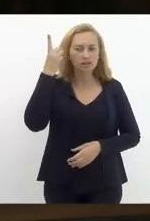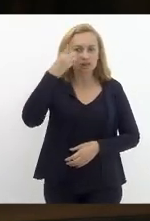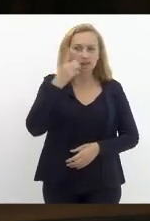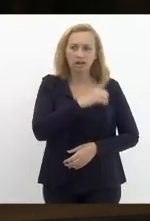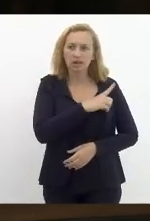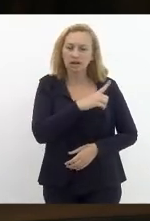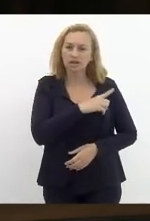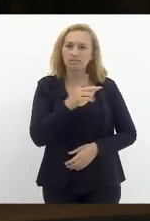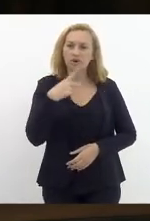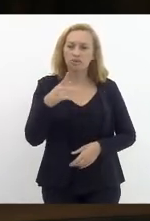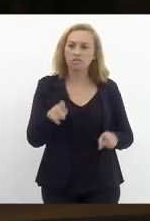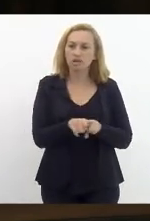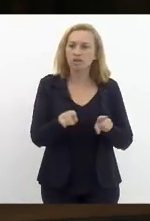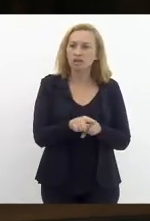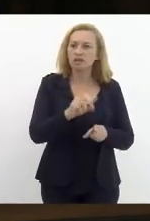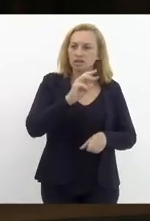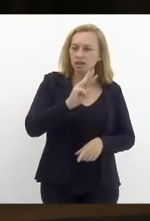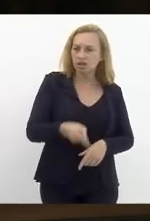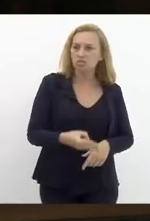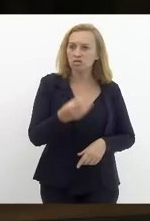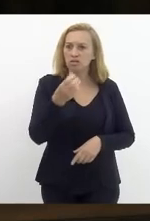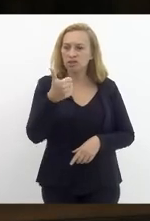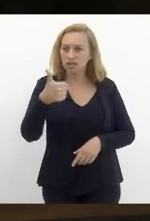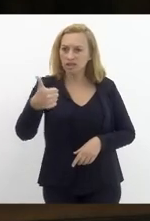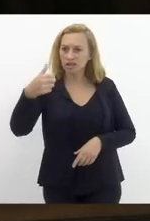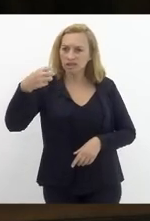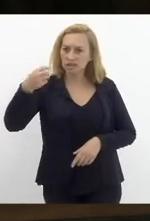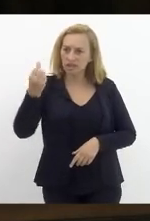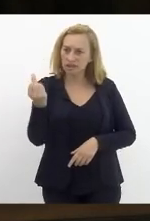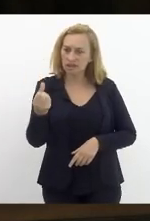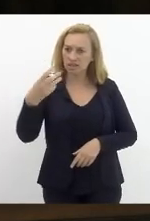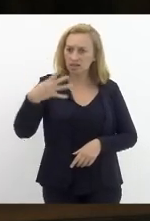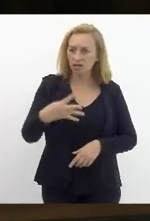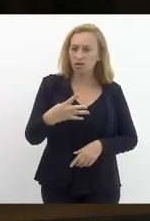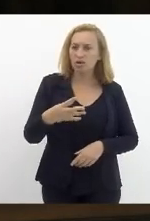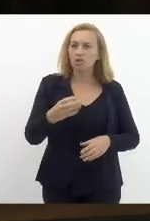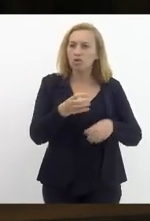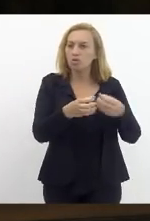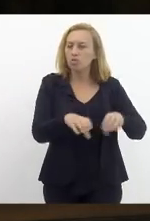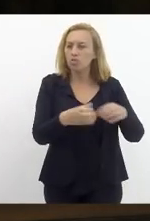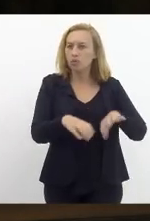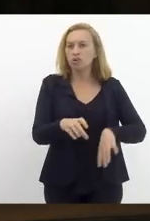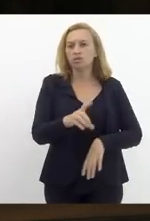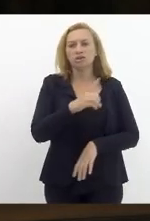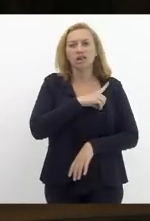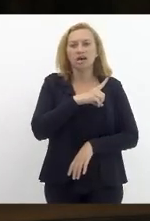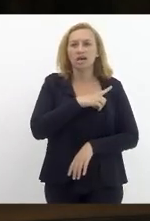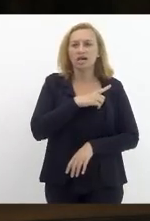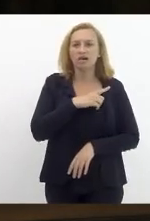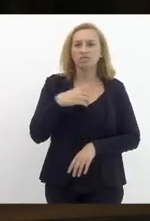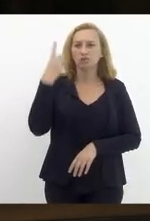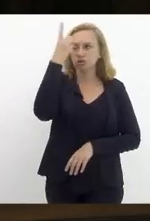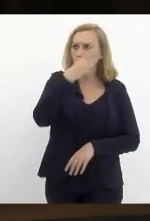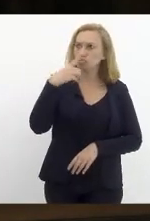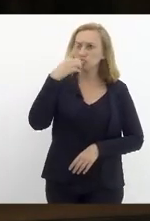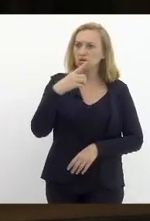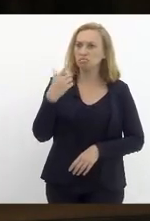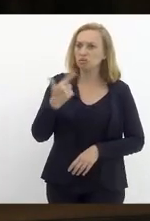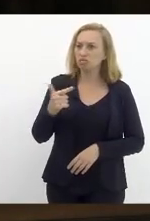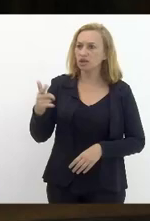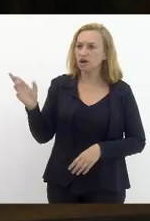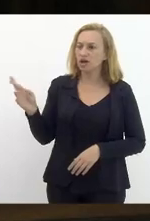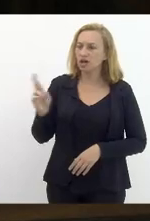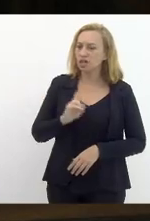também colocou, 3.164. Concurso de delegado foi no domingo, a gente ainda não tem como saber. Então,